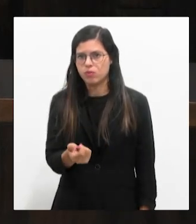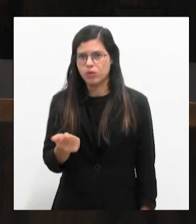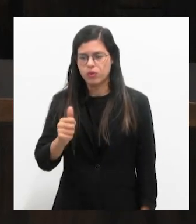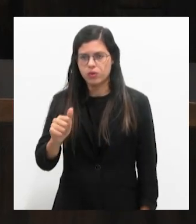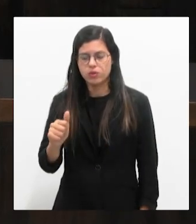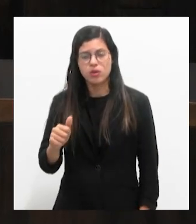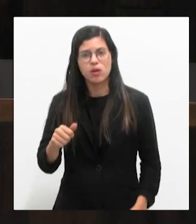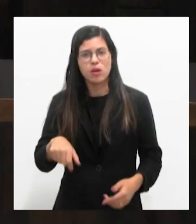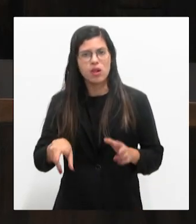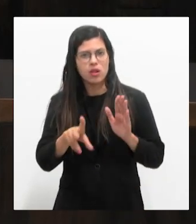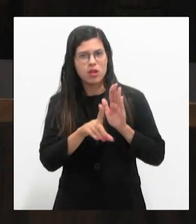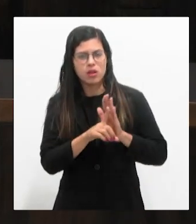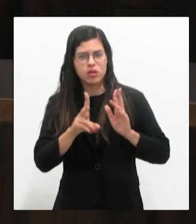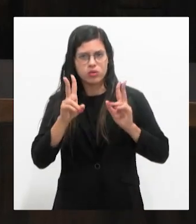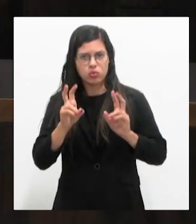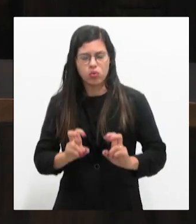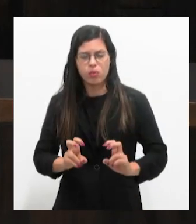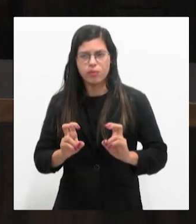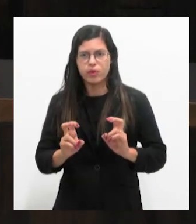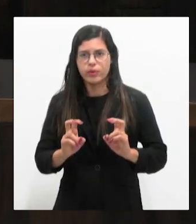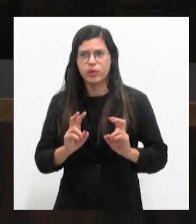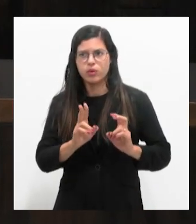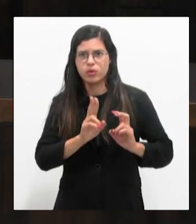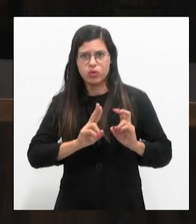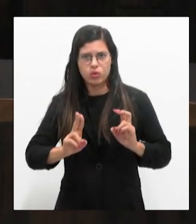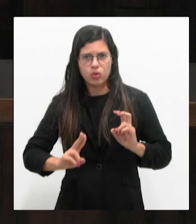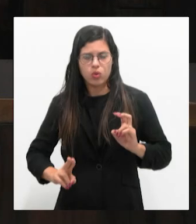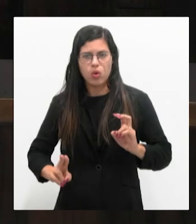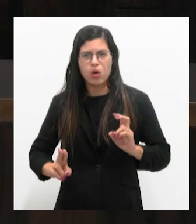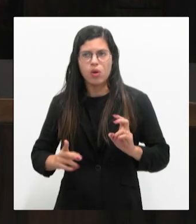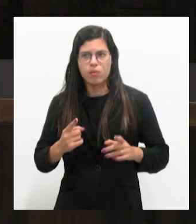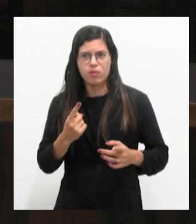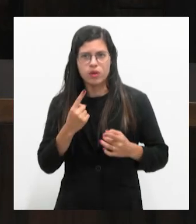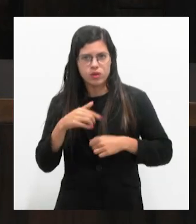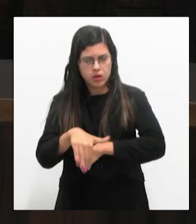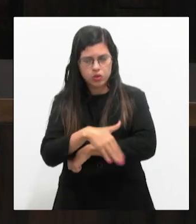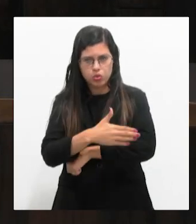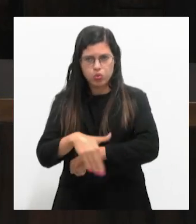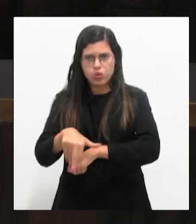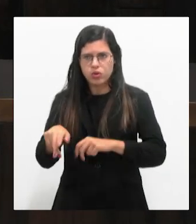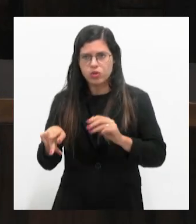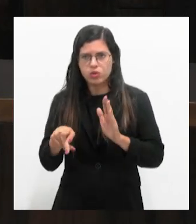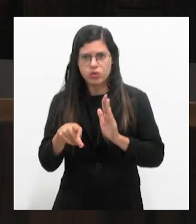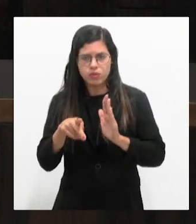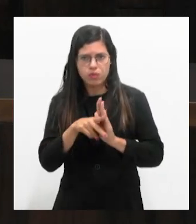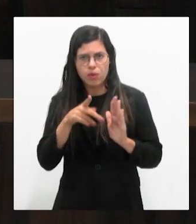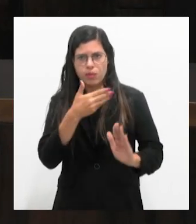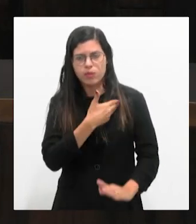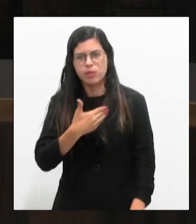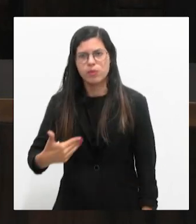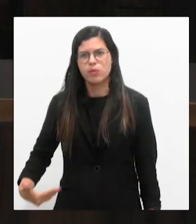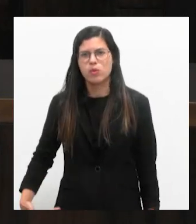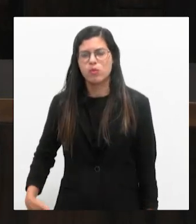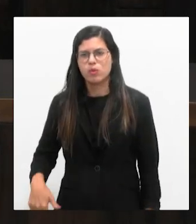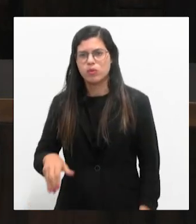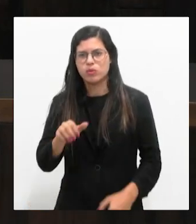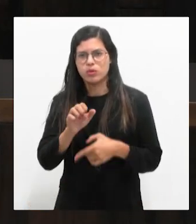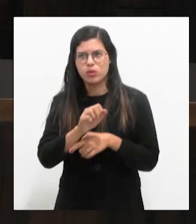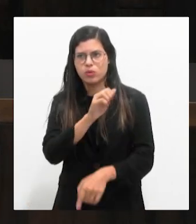leis que dispõem sobre os nomes dados às vias próprios e logradouros públicos no Estado do Rio de